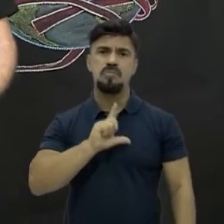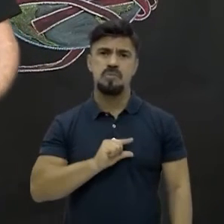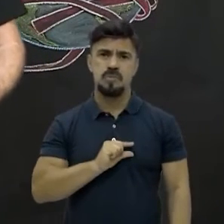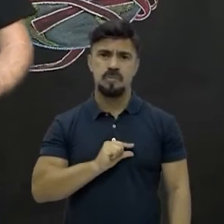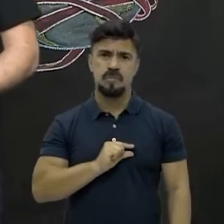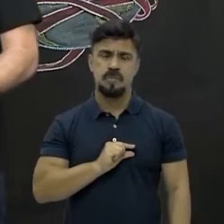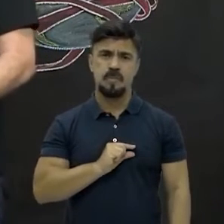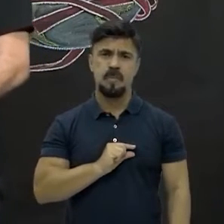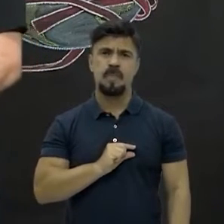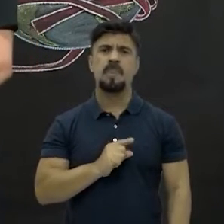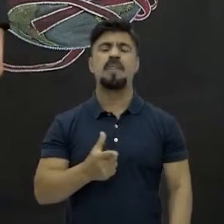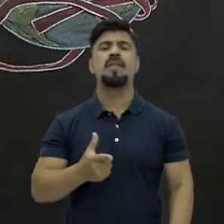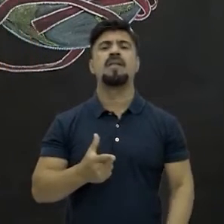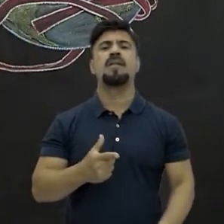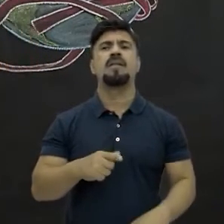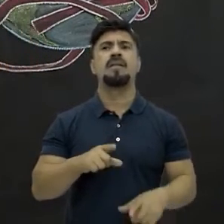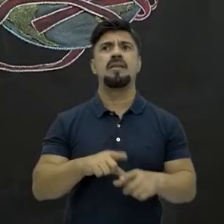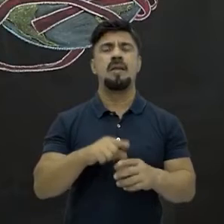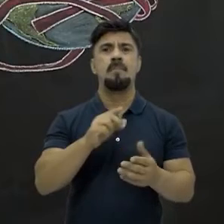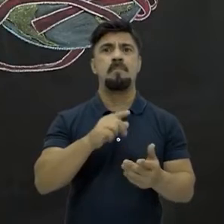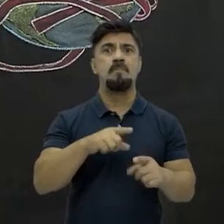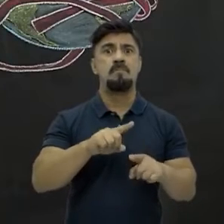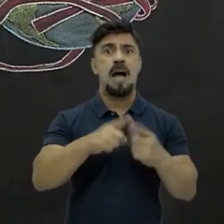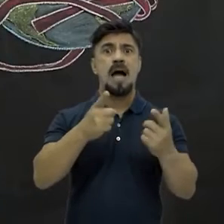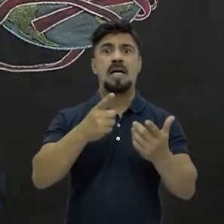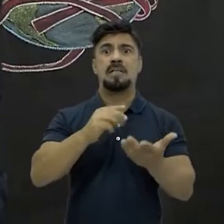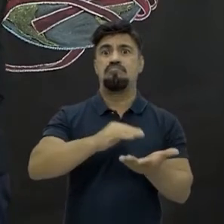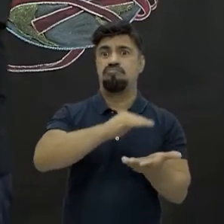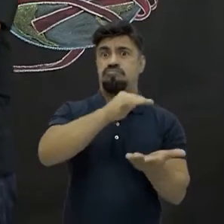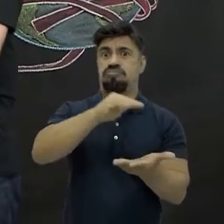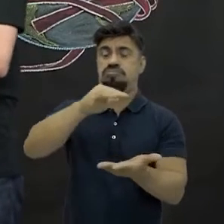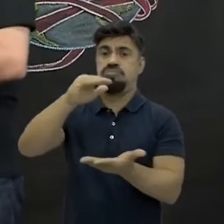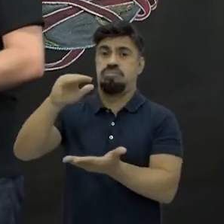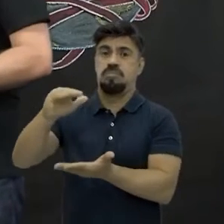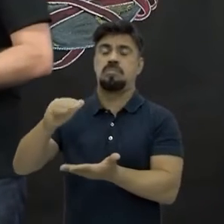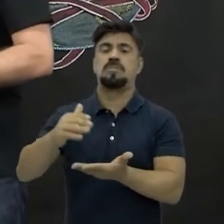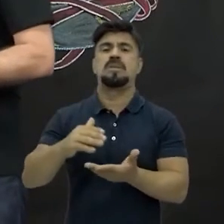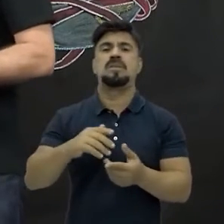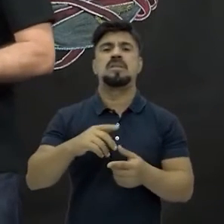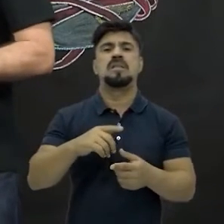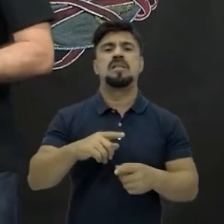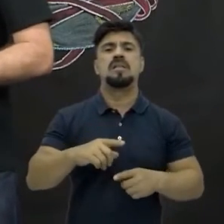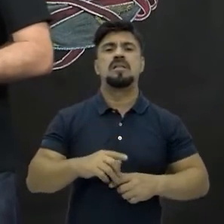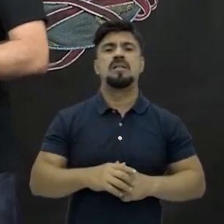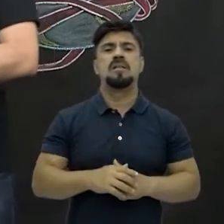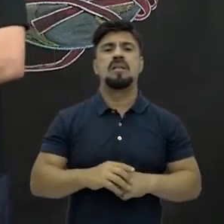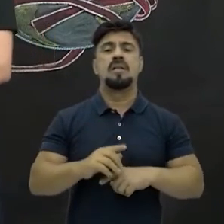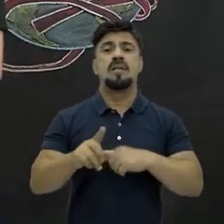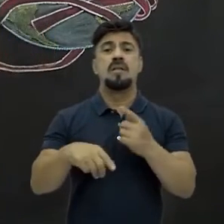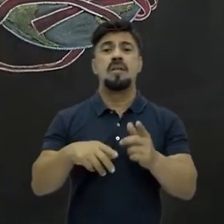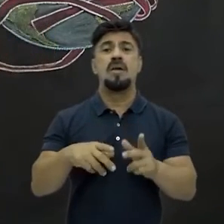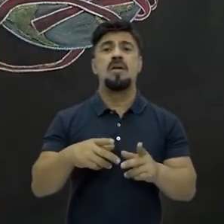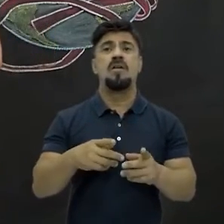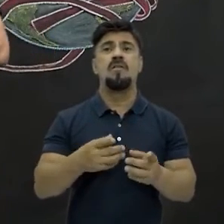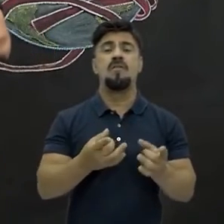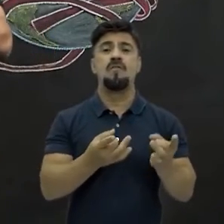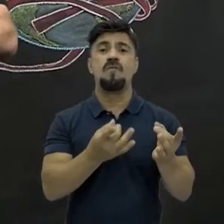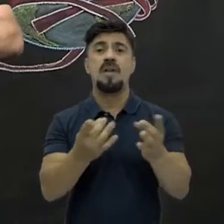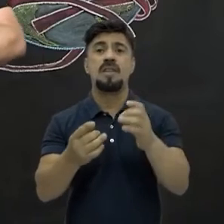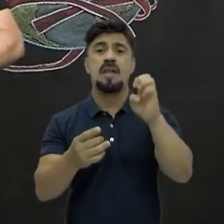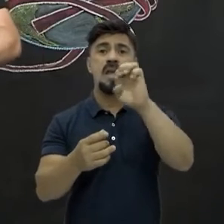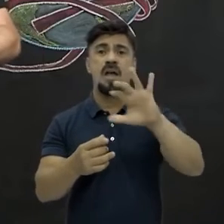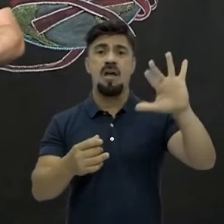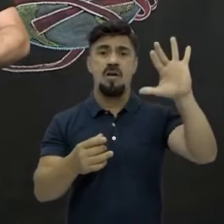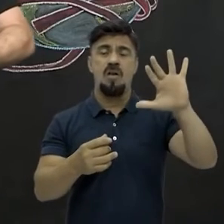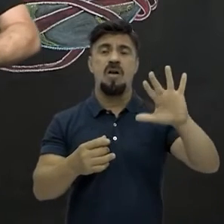trabalhador e, consequentemente, gera um estoque enorme para ser escoado para a população europeia.